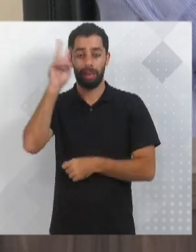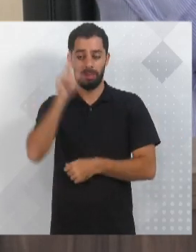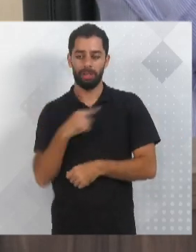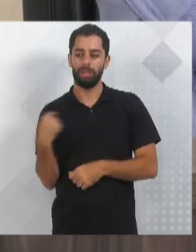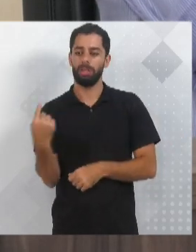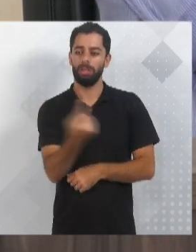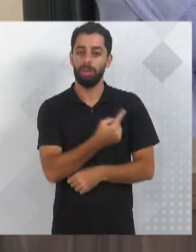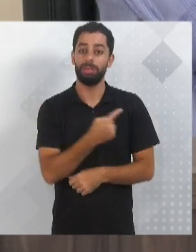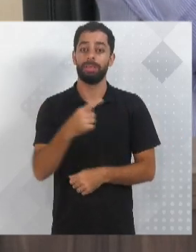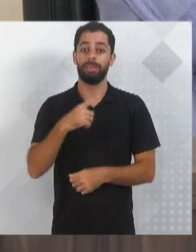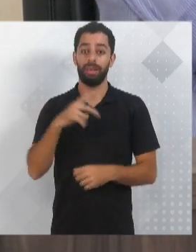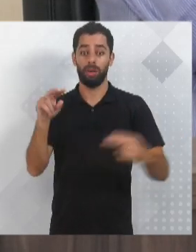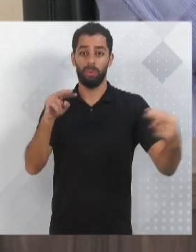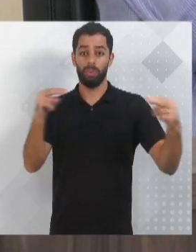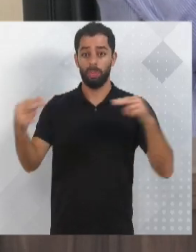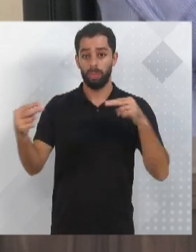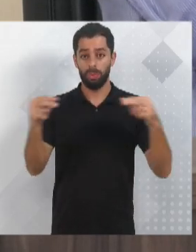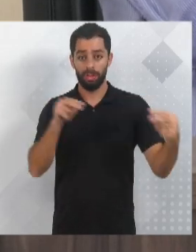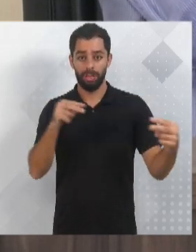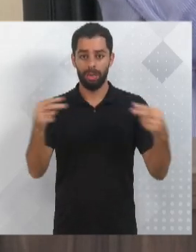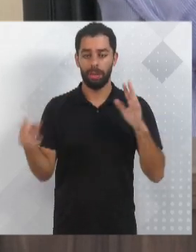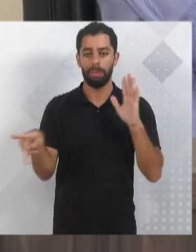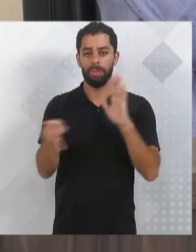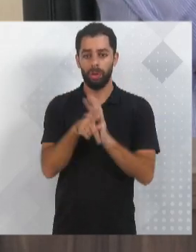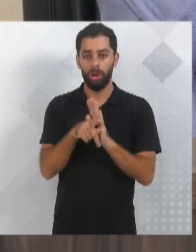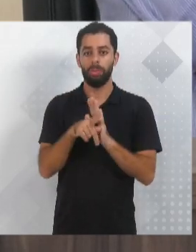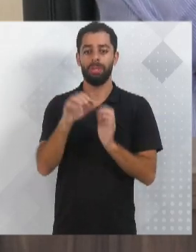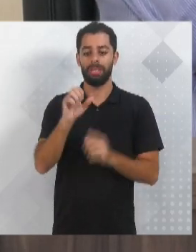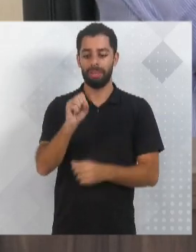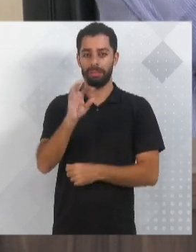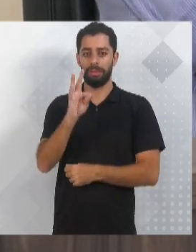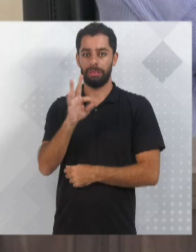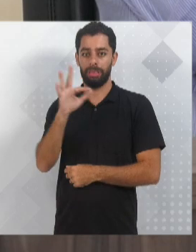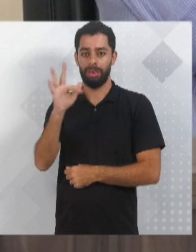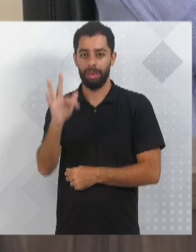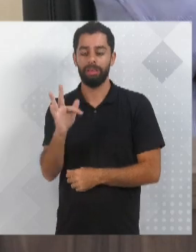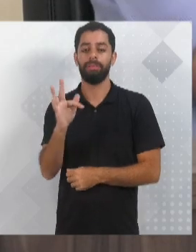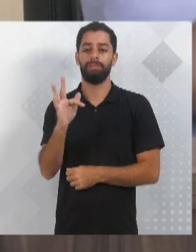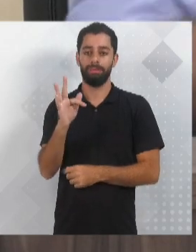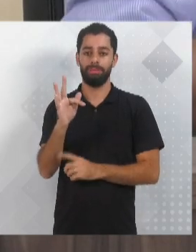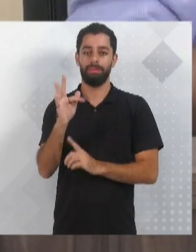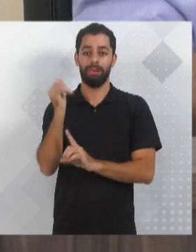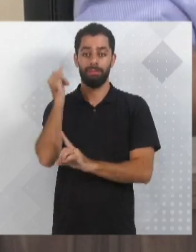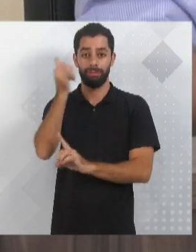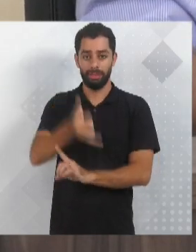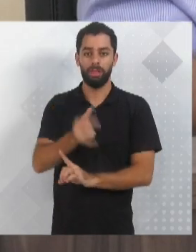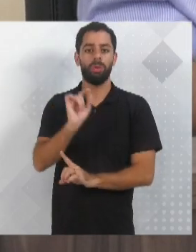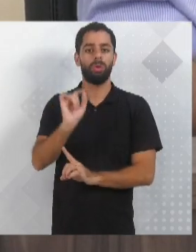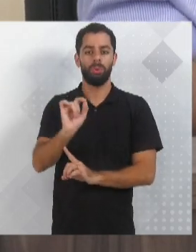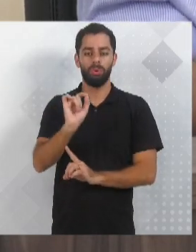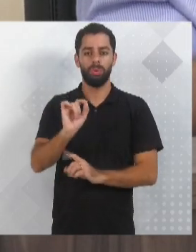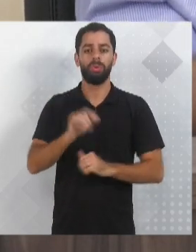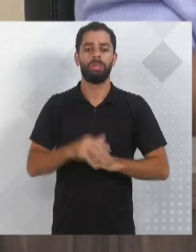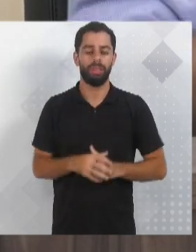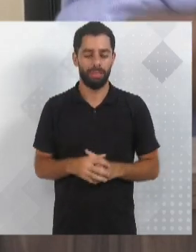sob o olhar de uma medida cautelar do STF, a qual ele nos dá